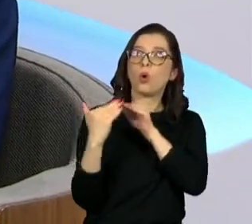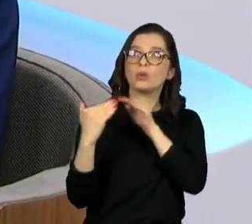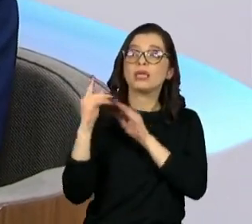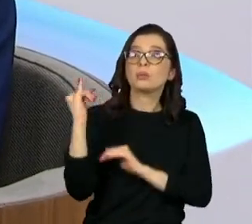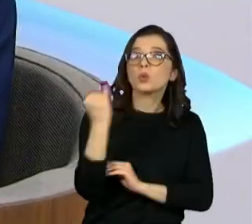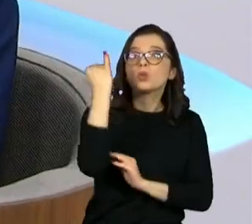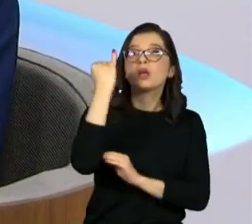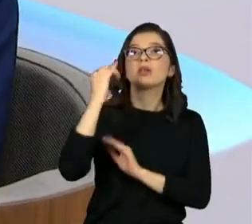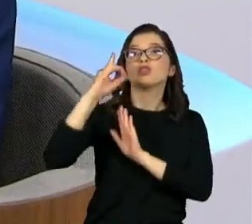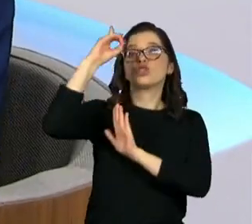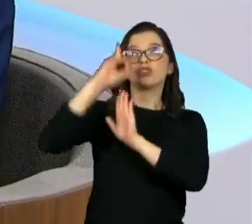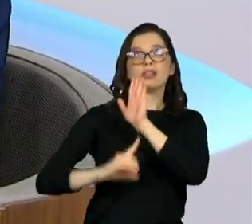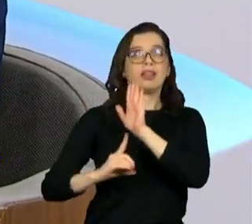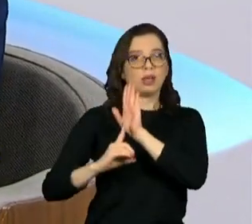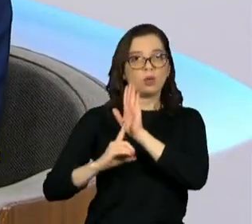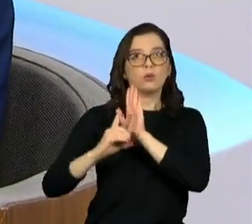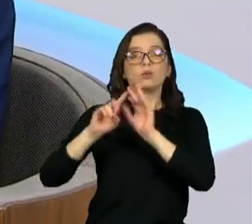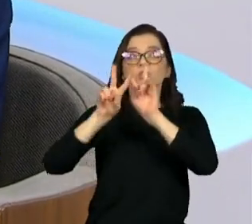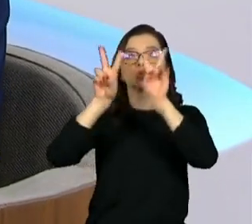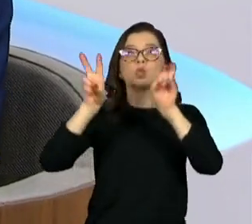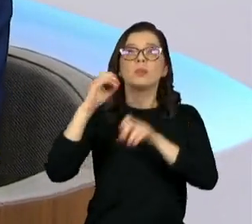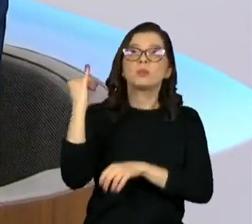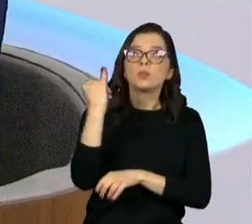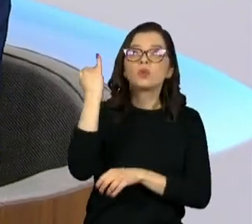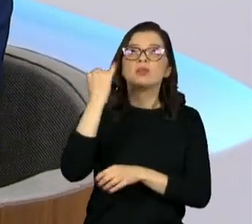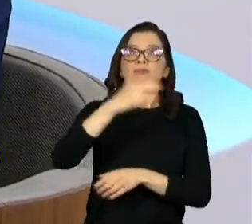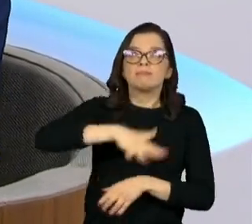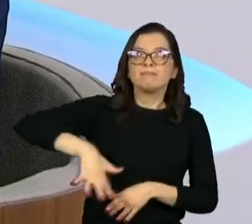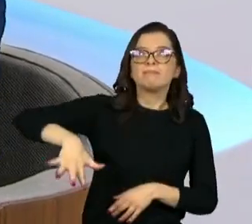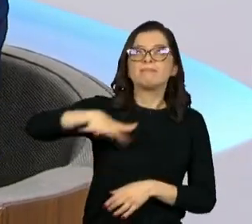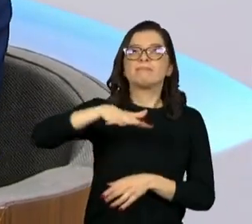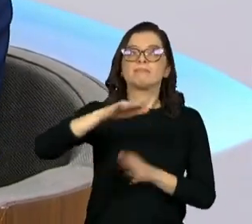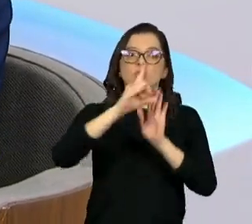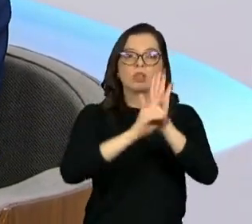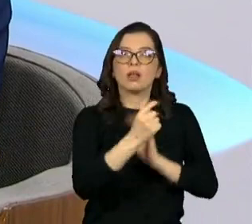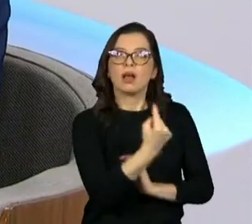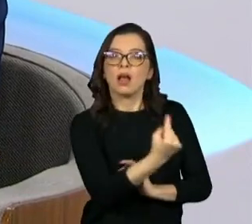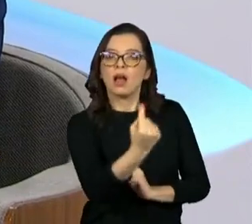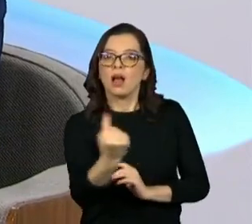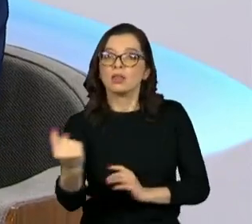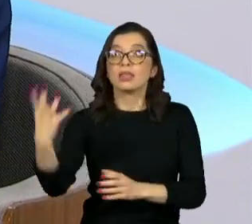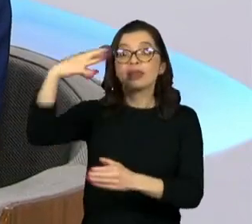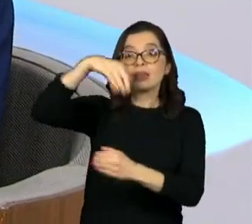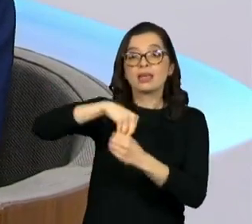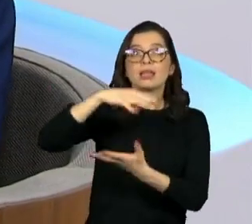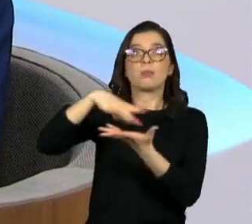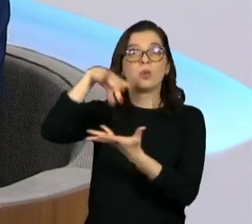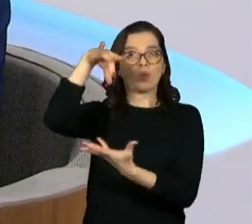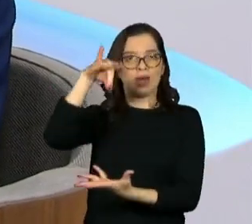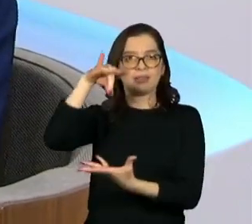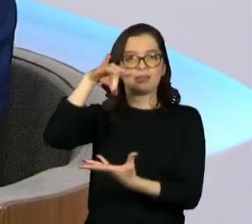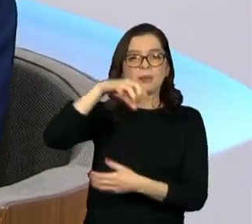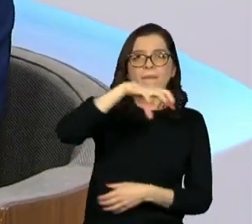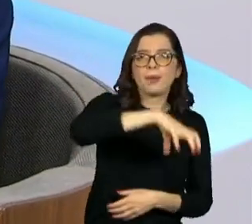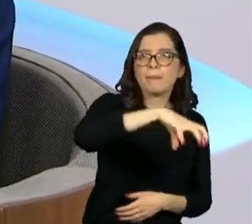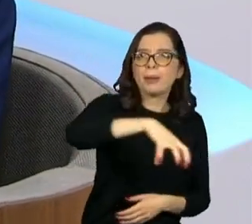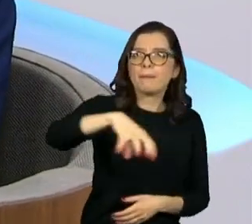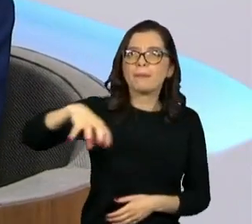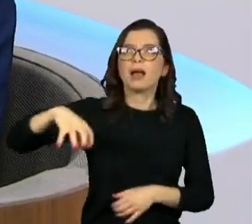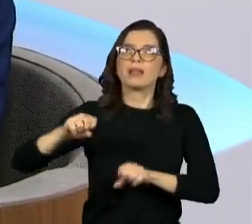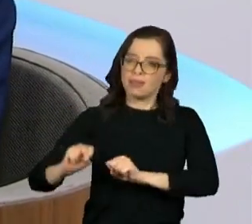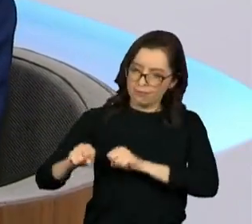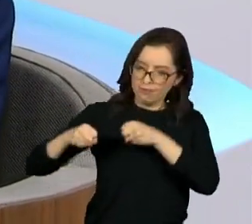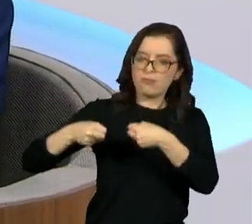sobre a importância de rights, sobre a importância de respeito individual rights em uma democracia e em termos instituições que